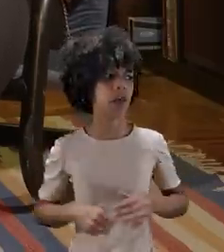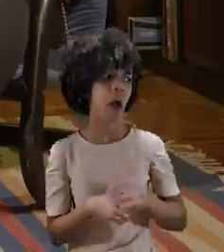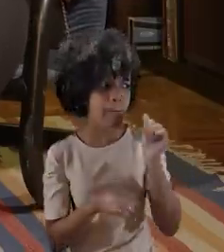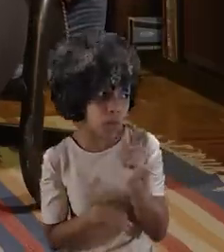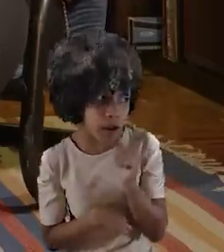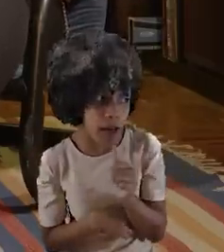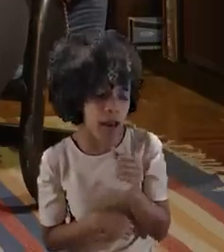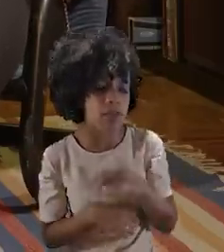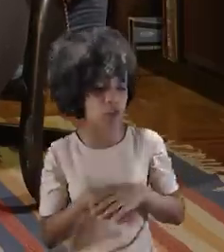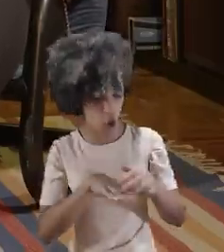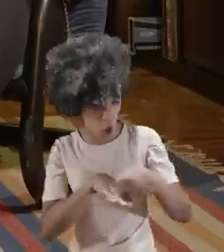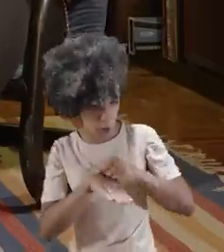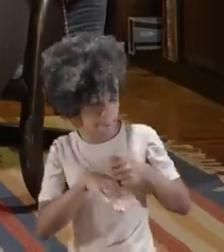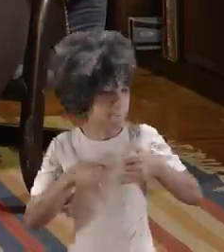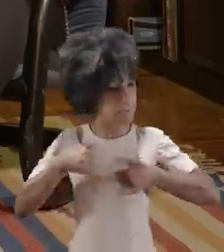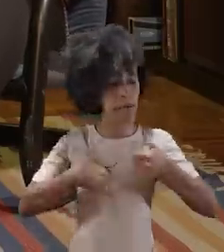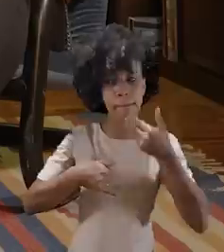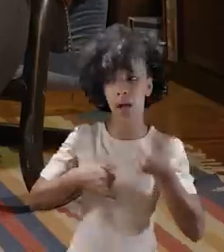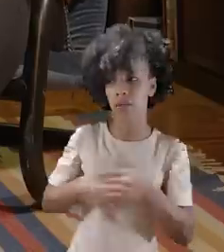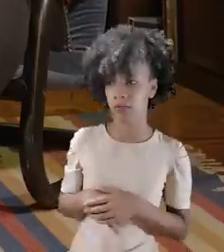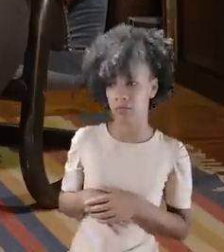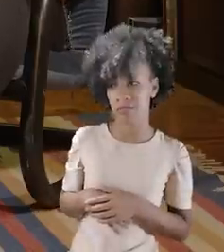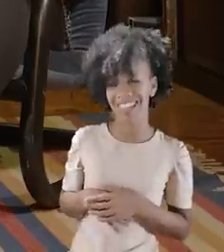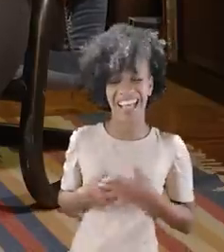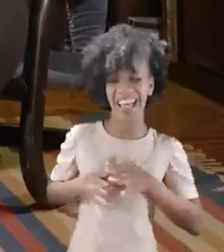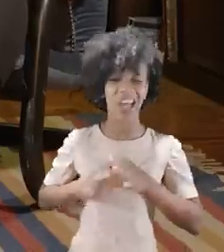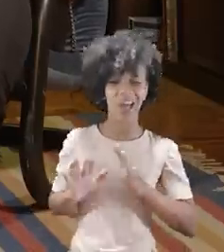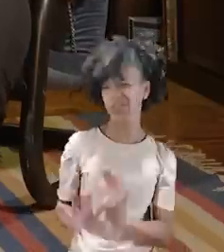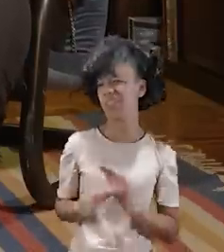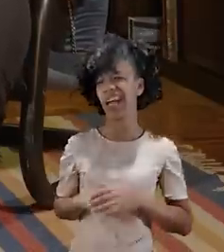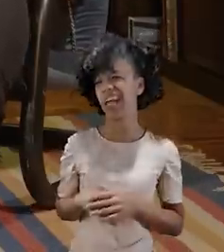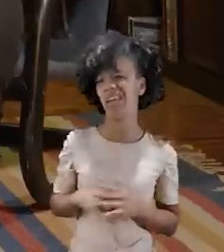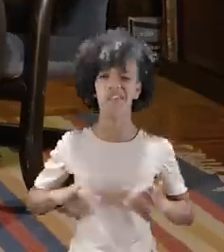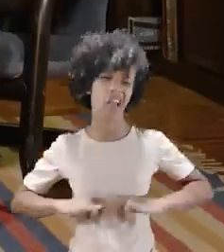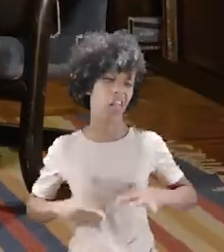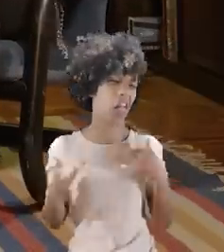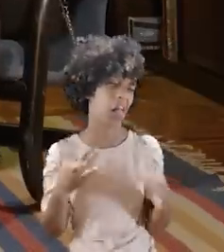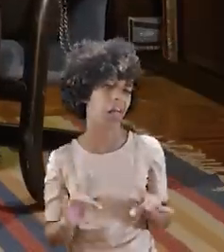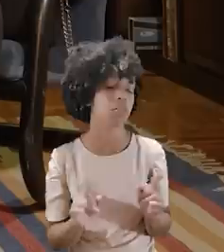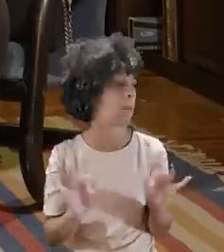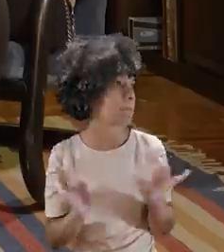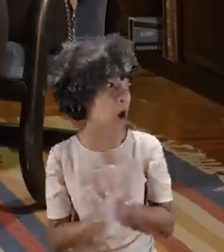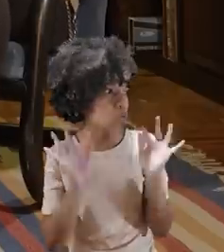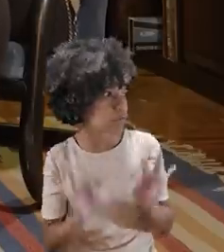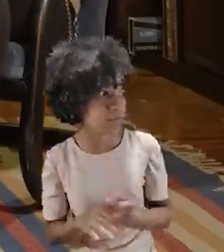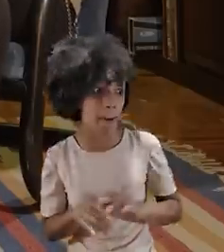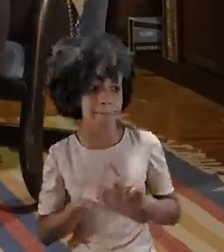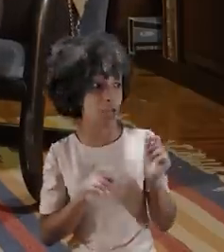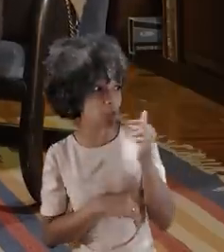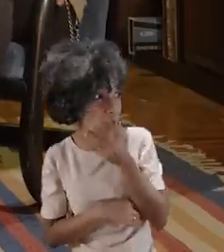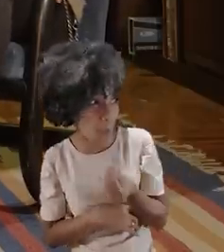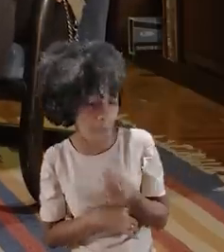mulher você fala senhor vai com o sapato vai ficar uma bonita não vou ficar confortável Acabou acabou agora o homem não mano o meu